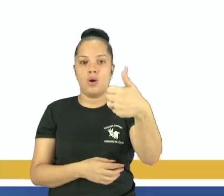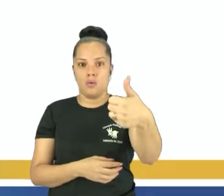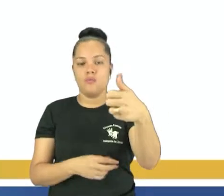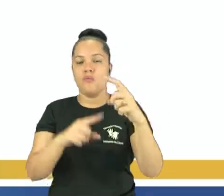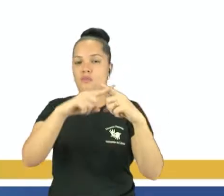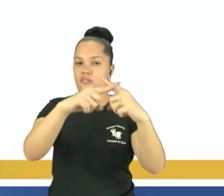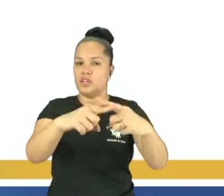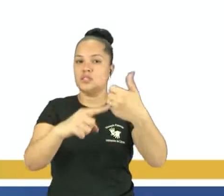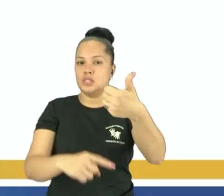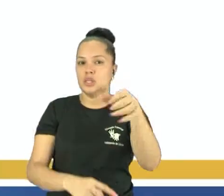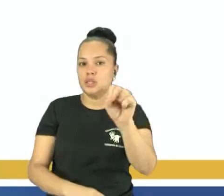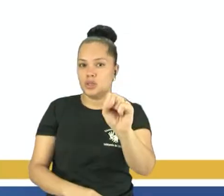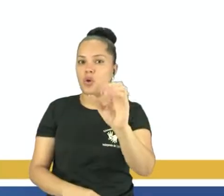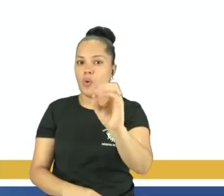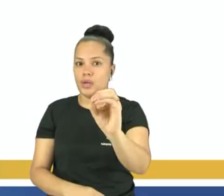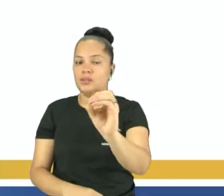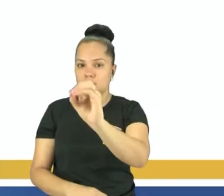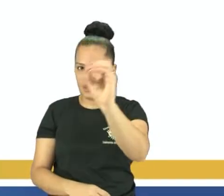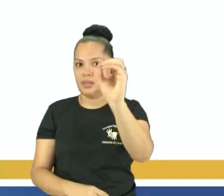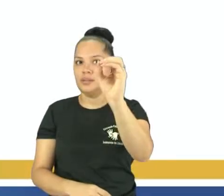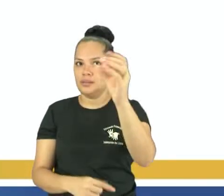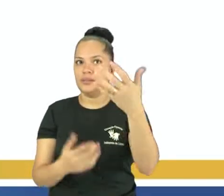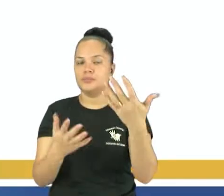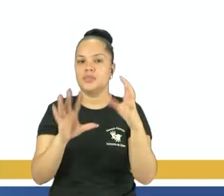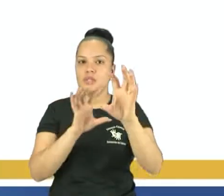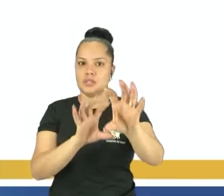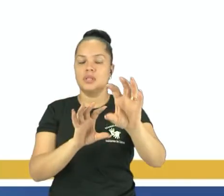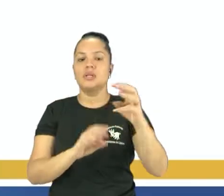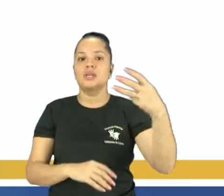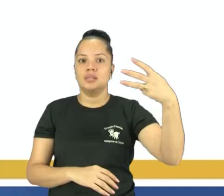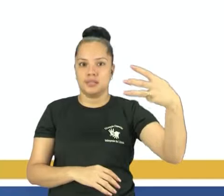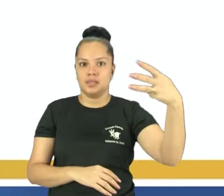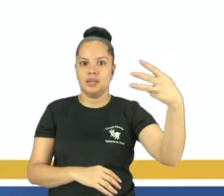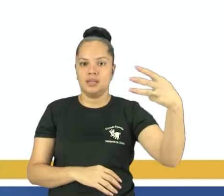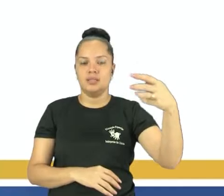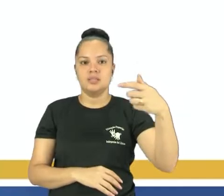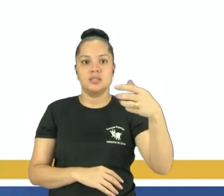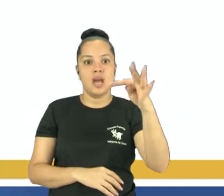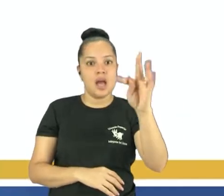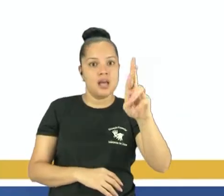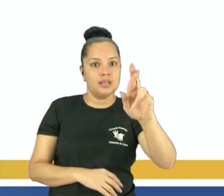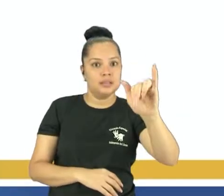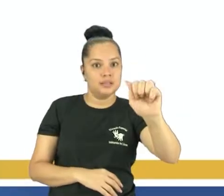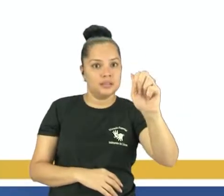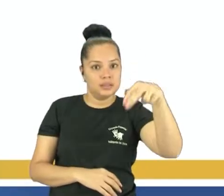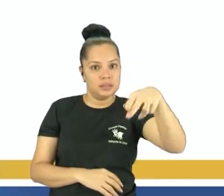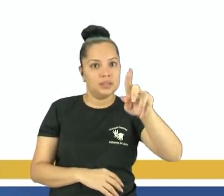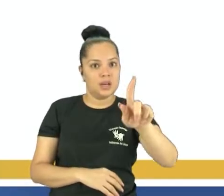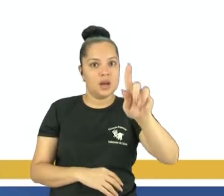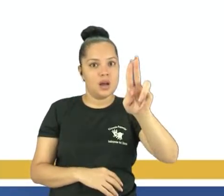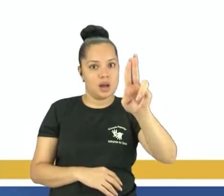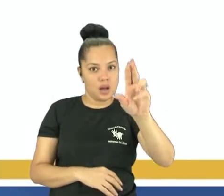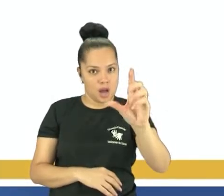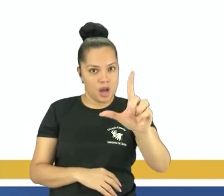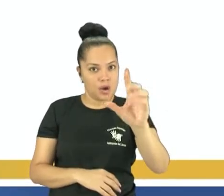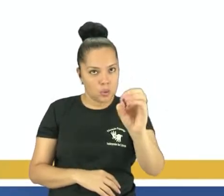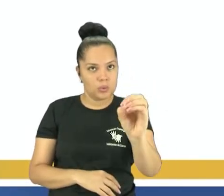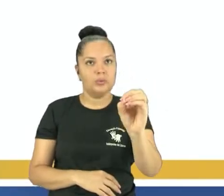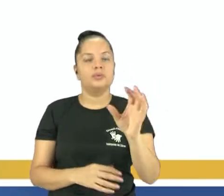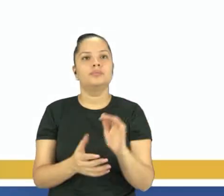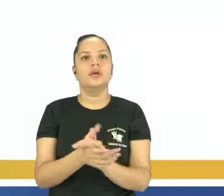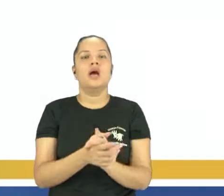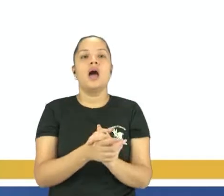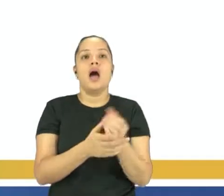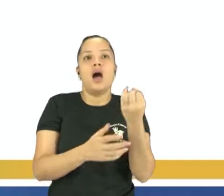180, 180. Esse polígono de 3 lados nós chamamos de triângulo. Quando o polígono tem 4 lados, então a soma dos